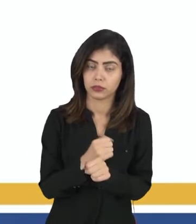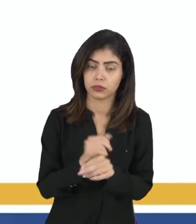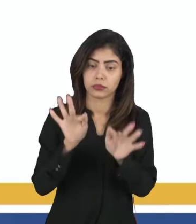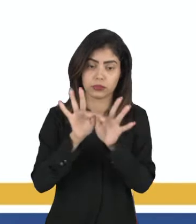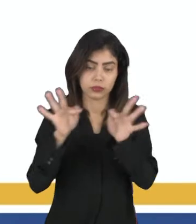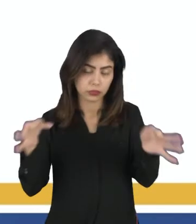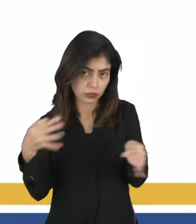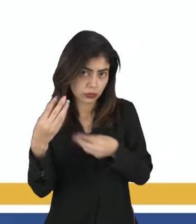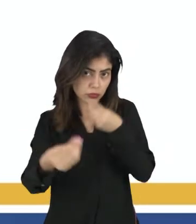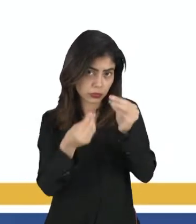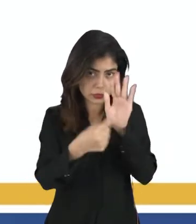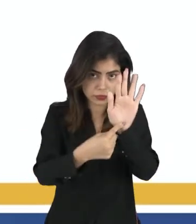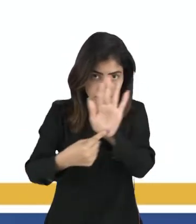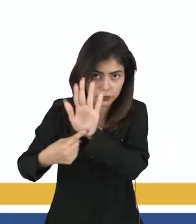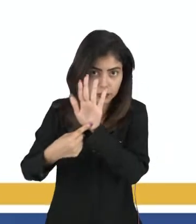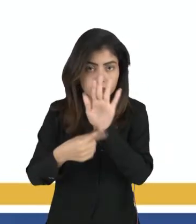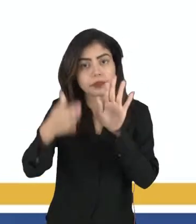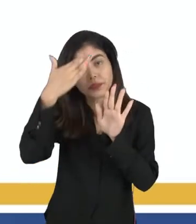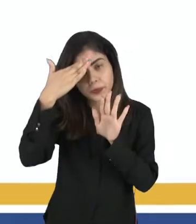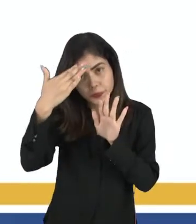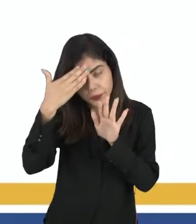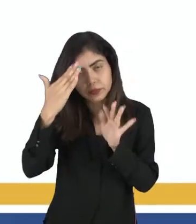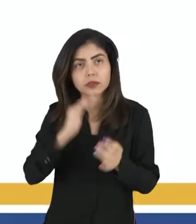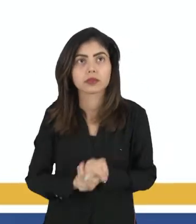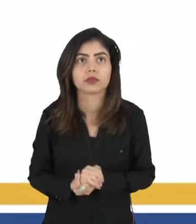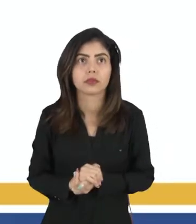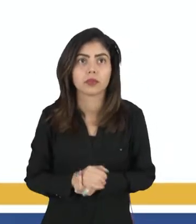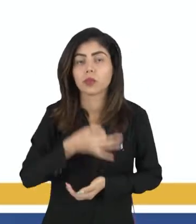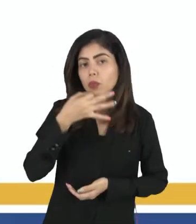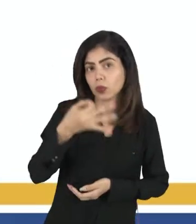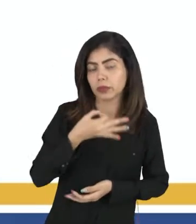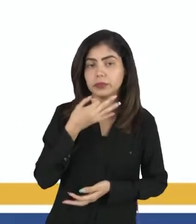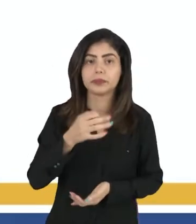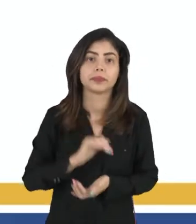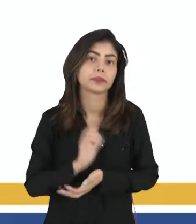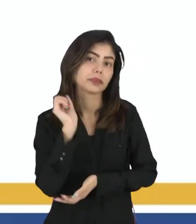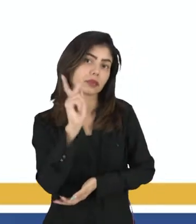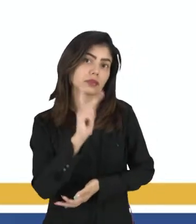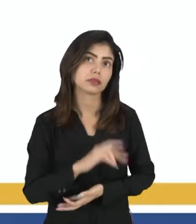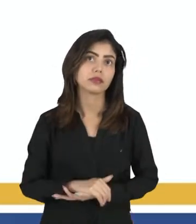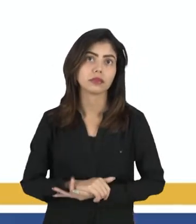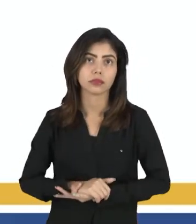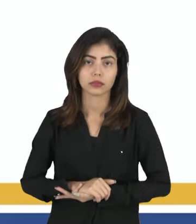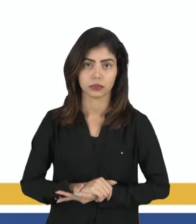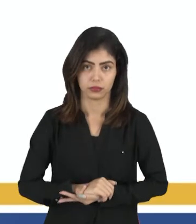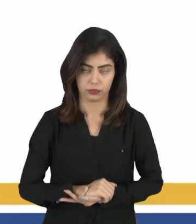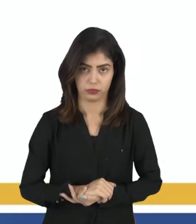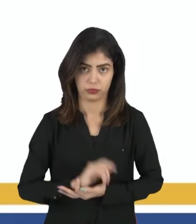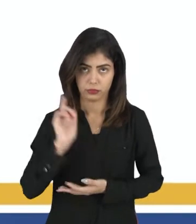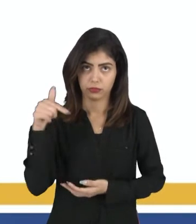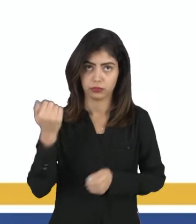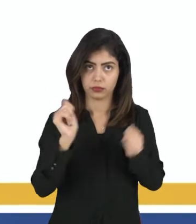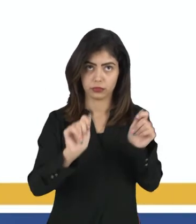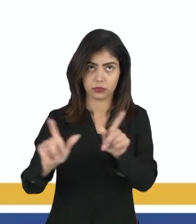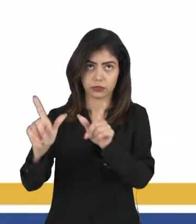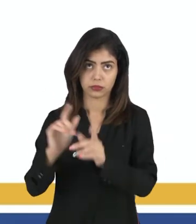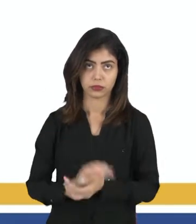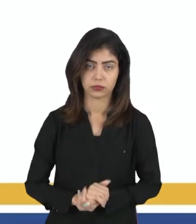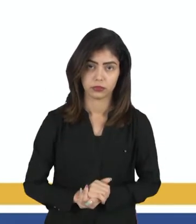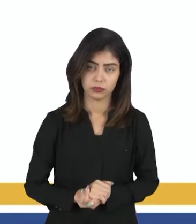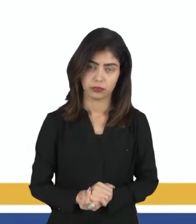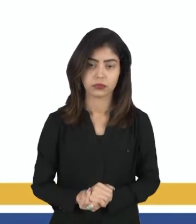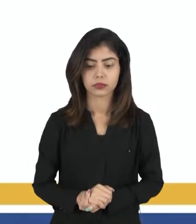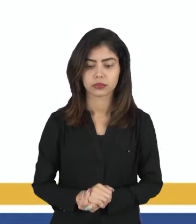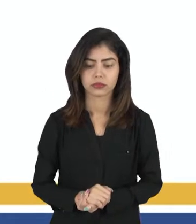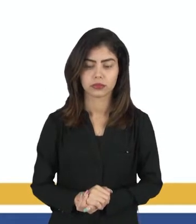revelam compreensão, entendimento, opinião, ok? Vamos para o próximo slide?